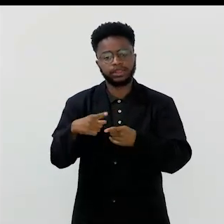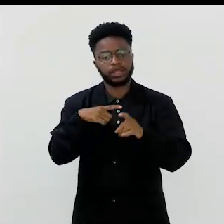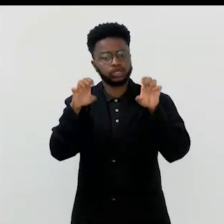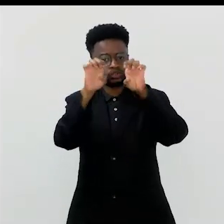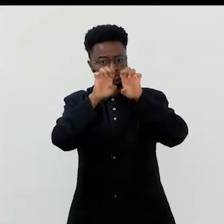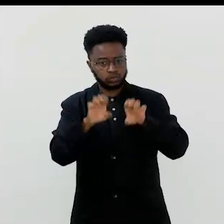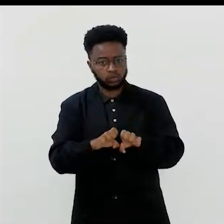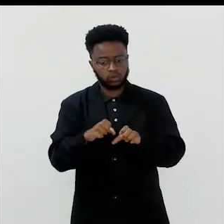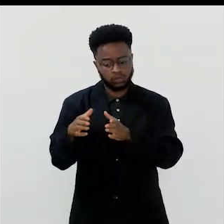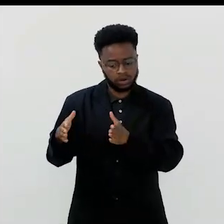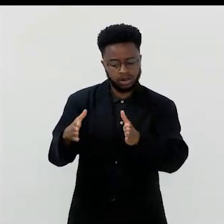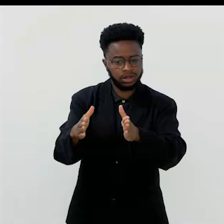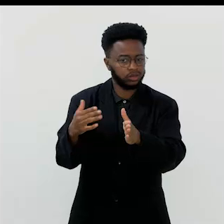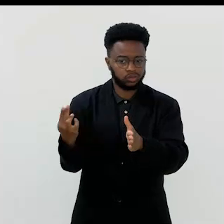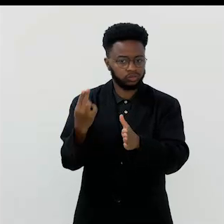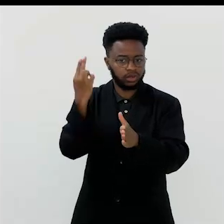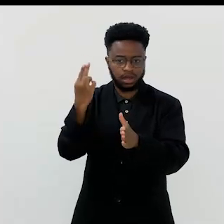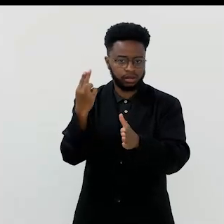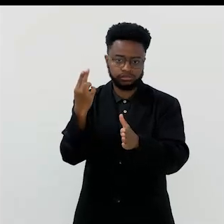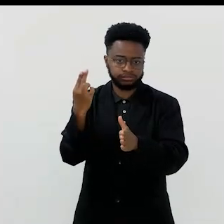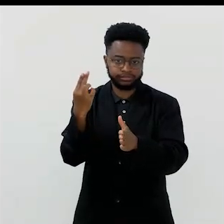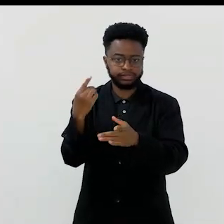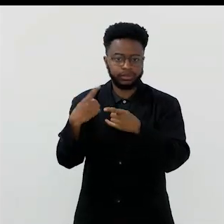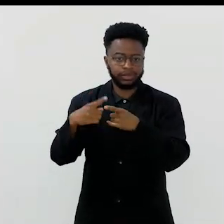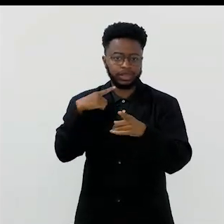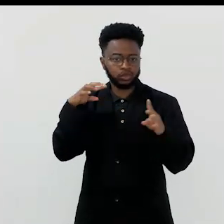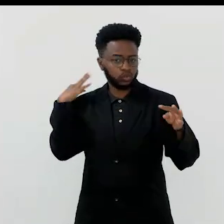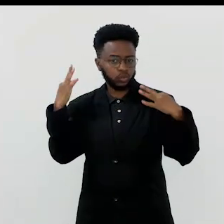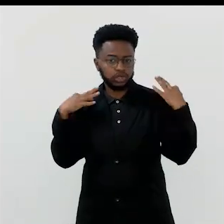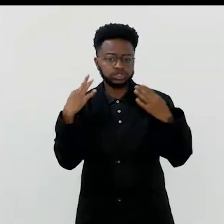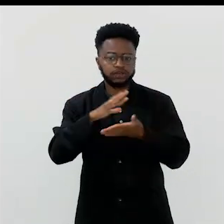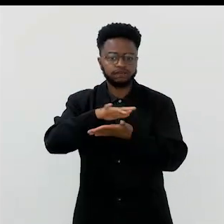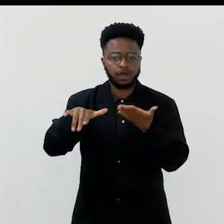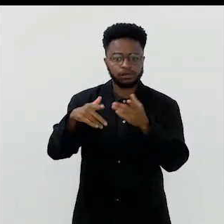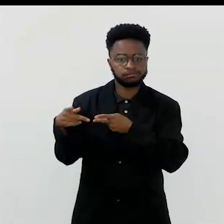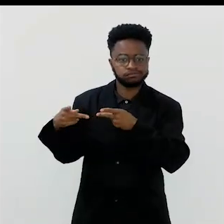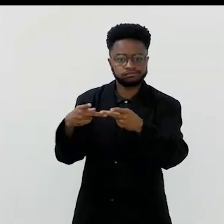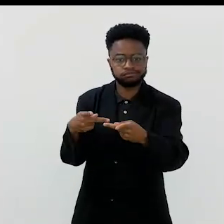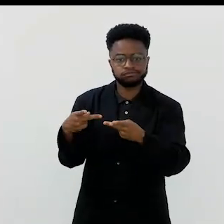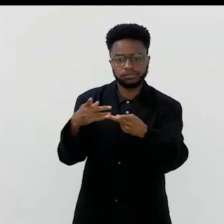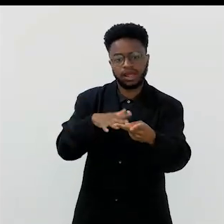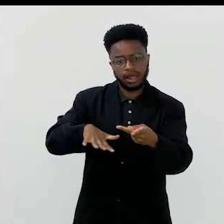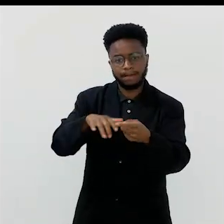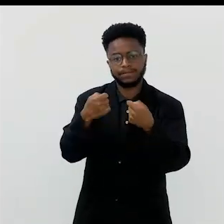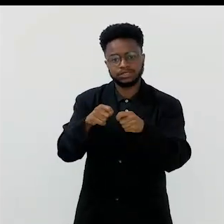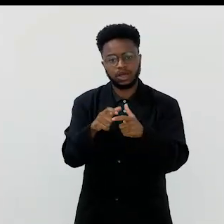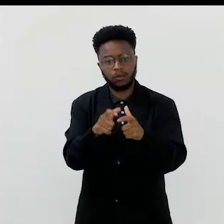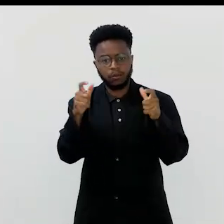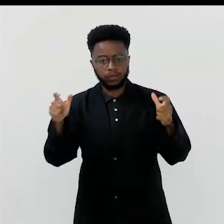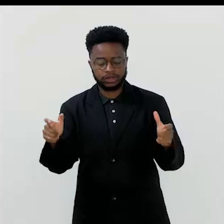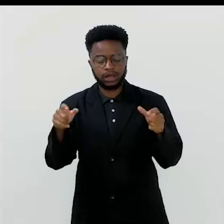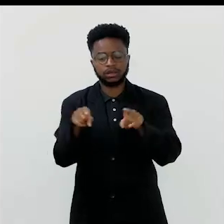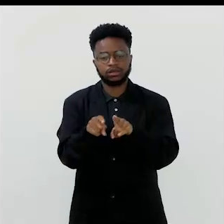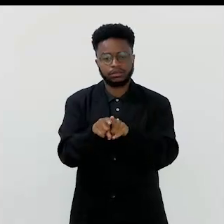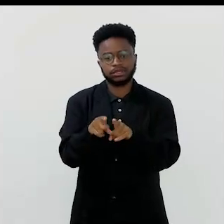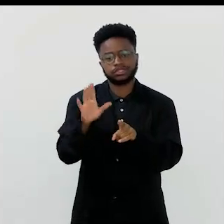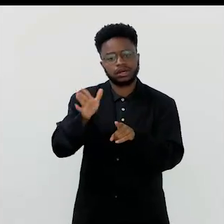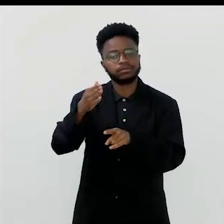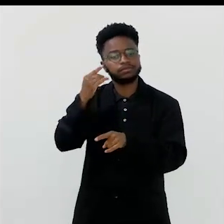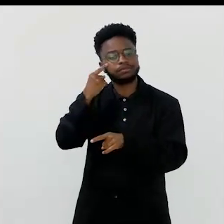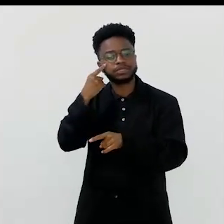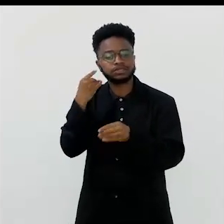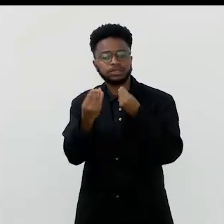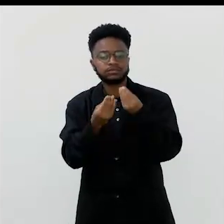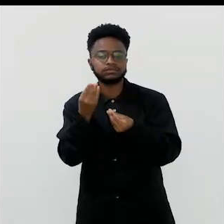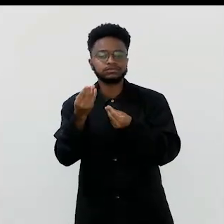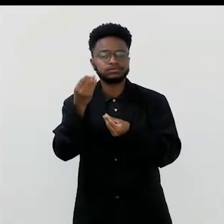gente tem uma estrutura que é o Bumbódromo, né, que já não está comportando a quantidade de turistas, né, de visitantes. E tudo isso está sendo repensado para